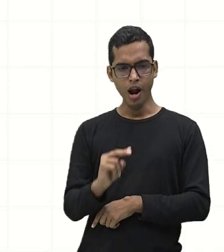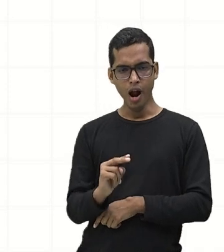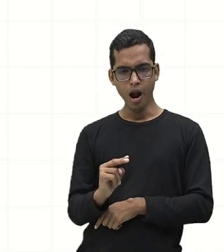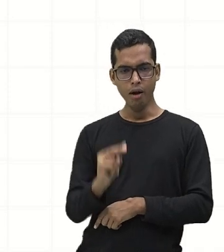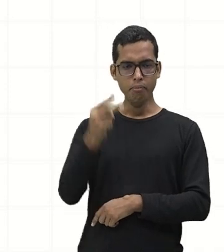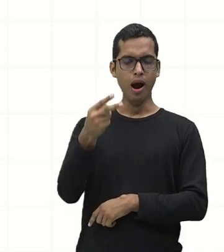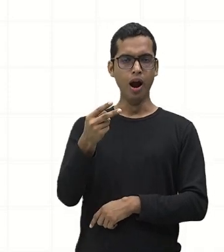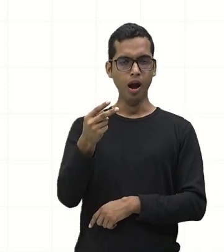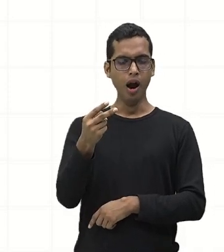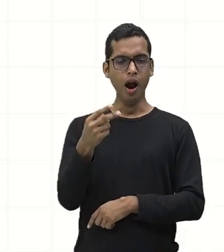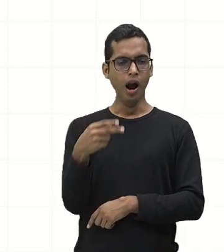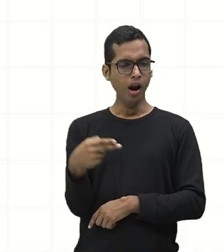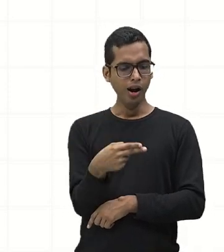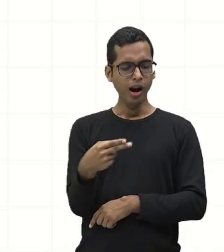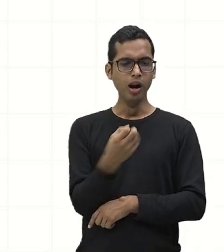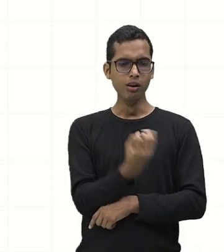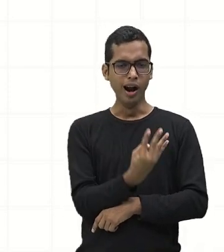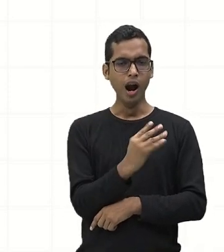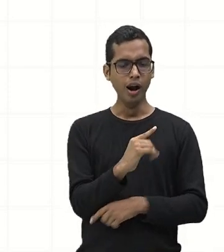por 3 ao quadrado.